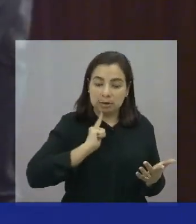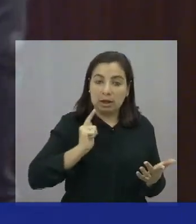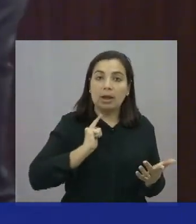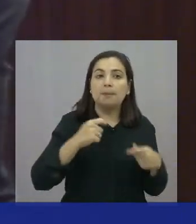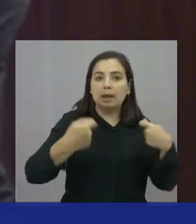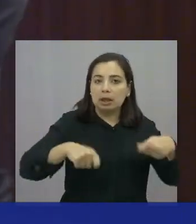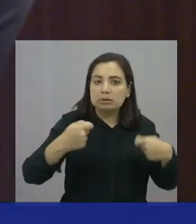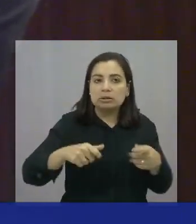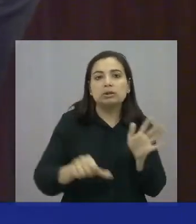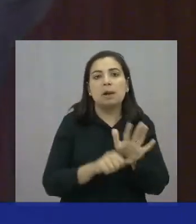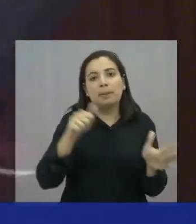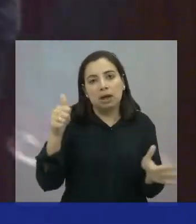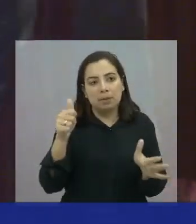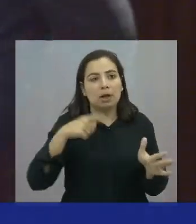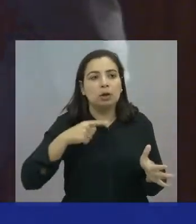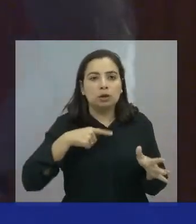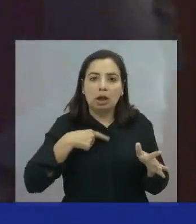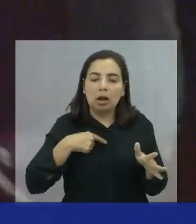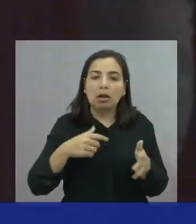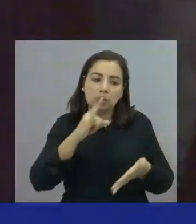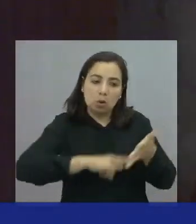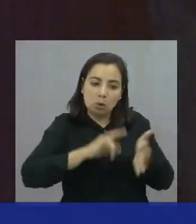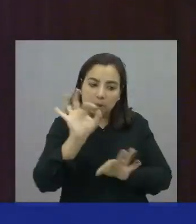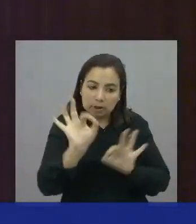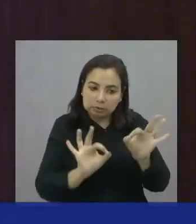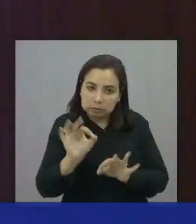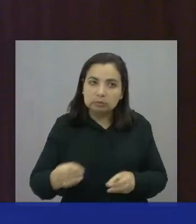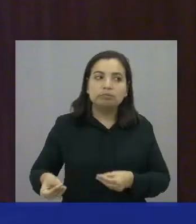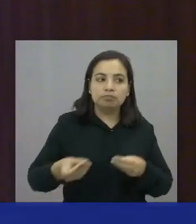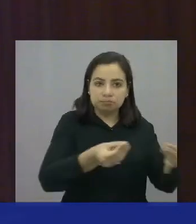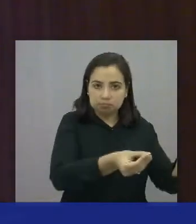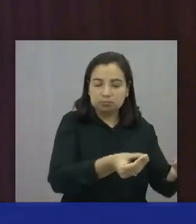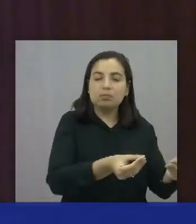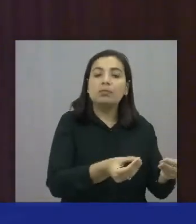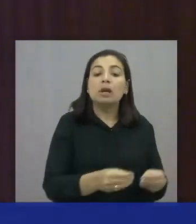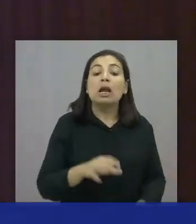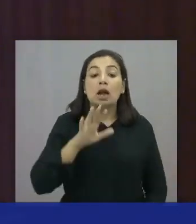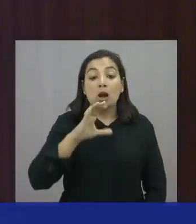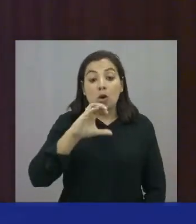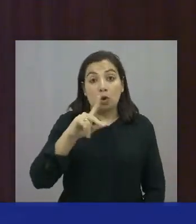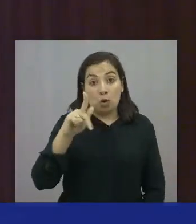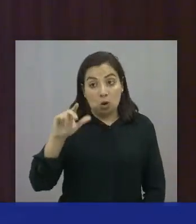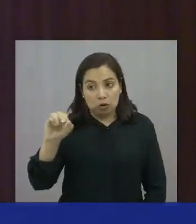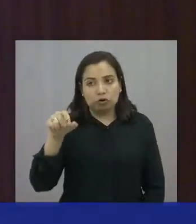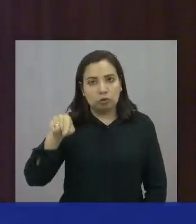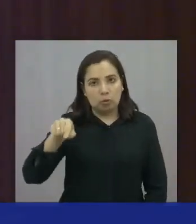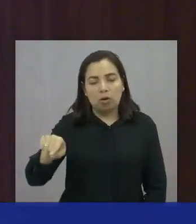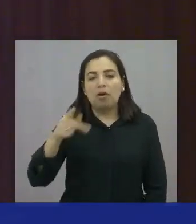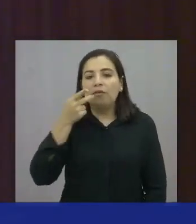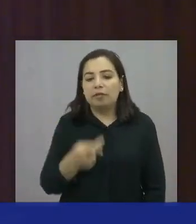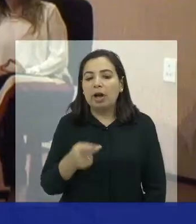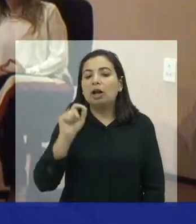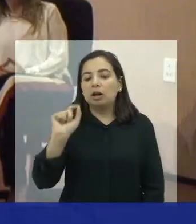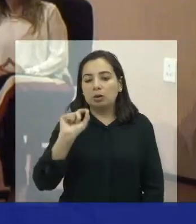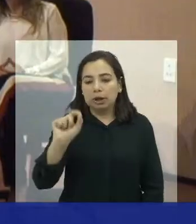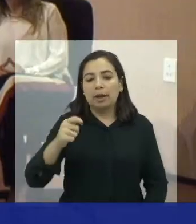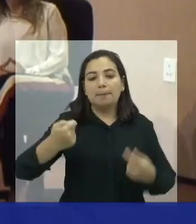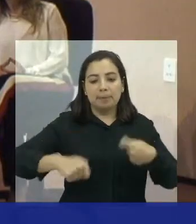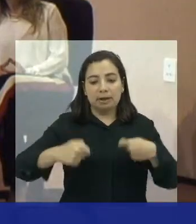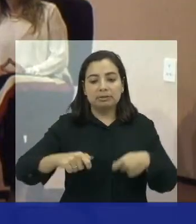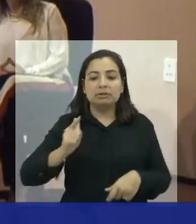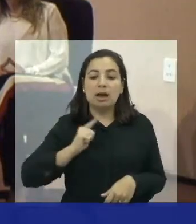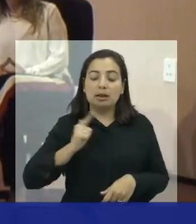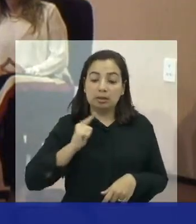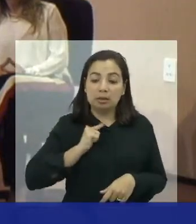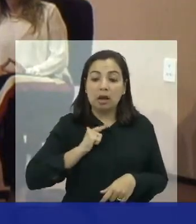notificação. O Código da Cidade traz a advertência como medida administrativa.